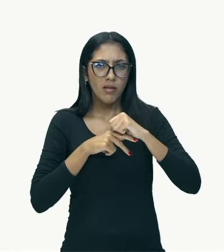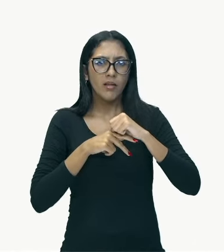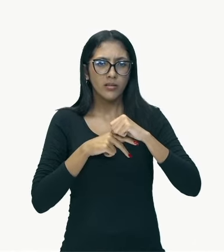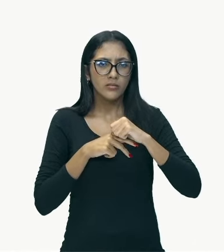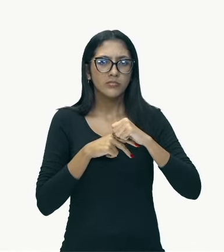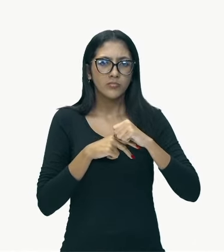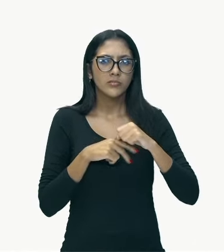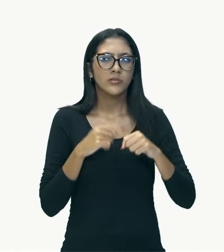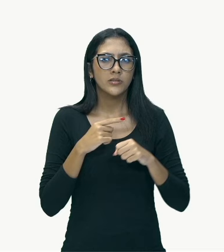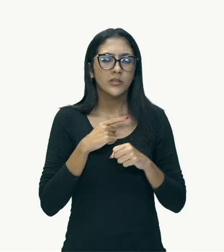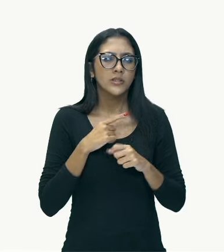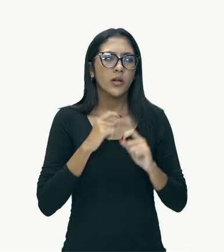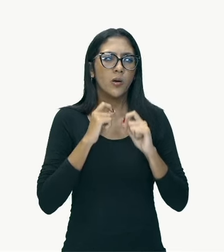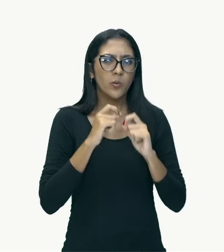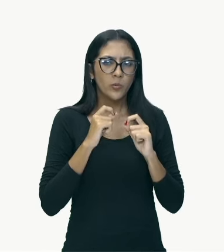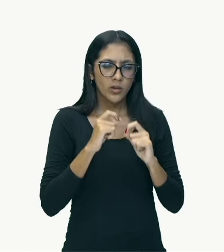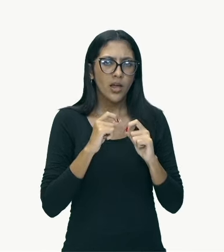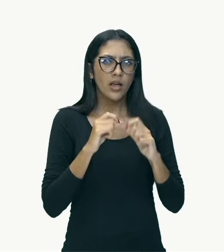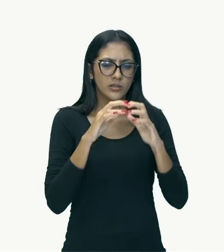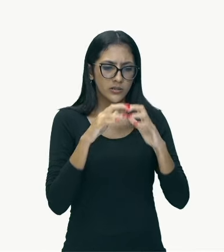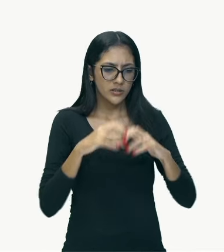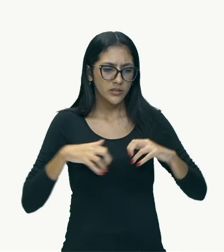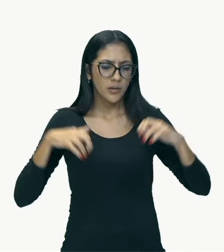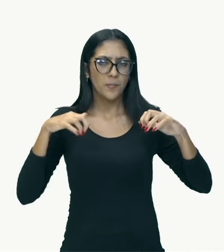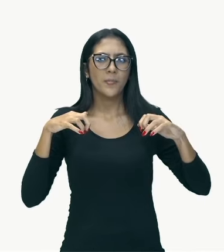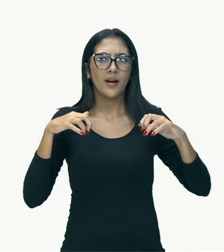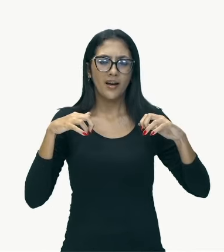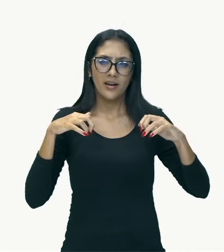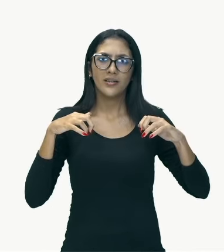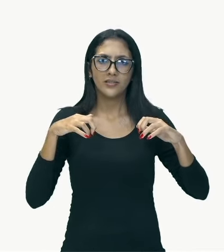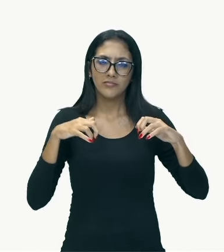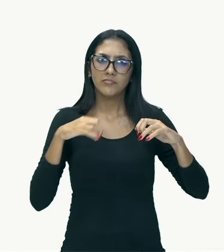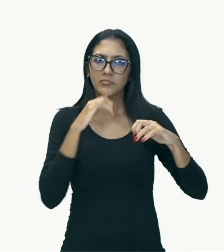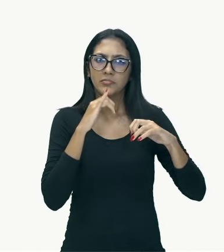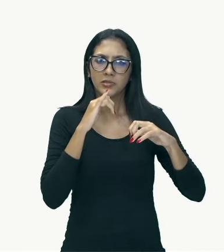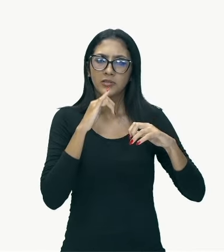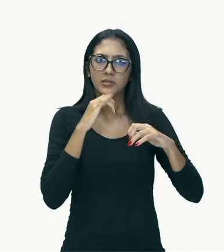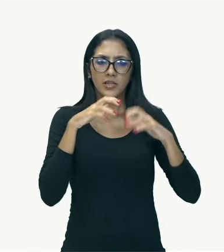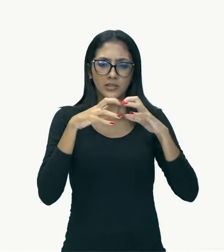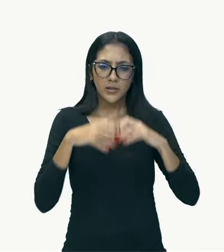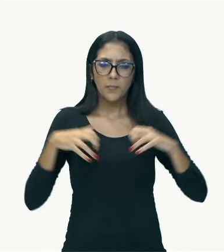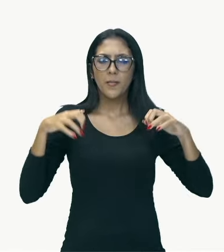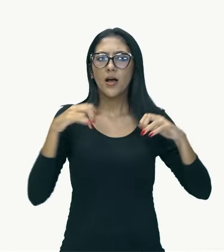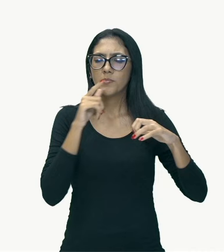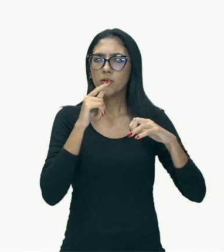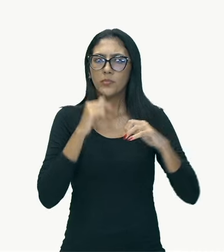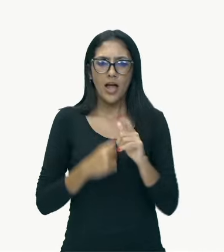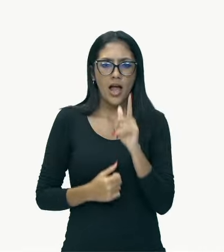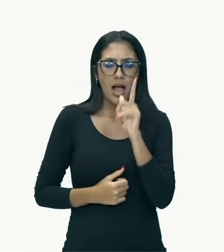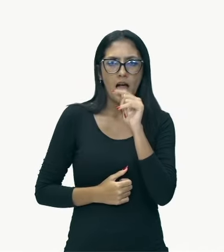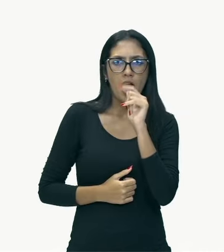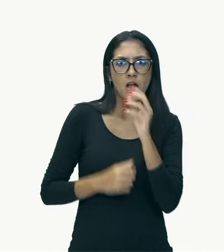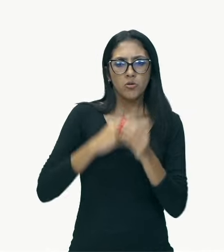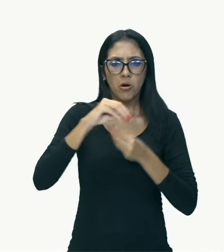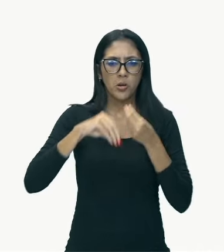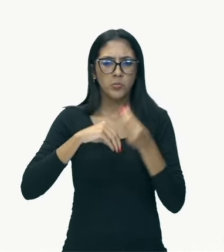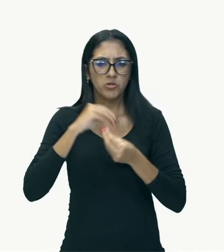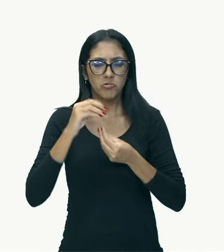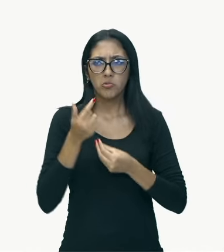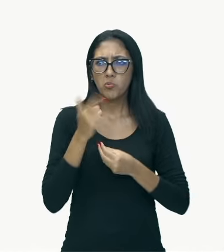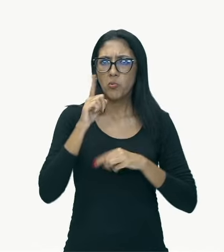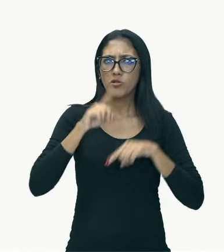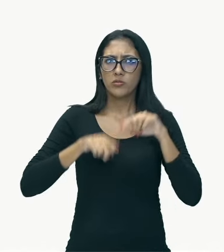se separam da mistura e vão repousar, né? Elas se sedimentam no